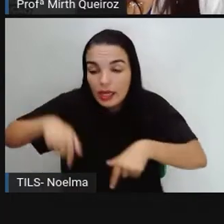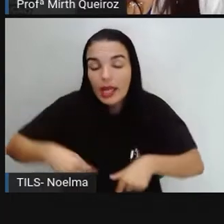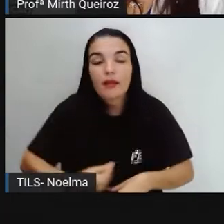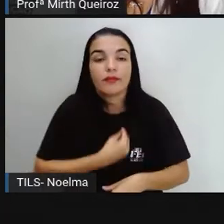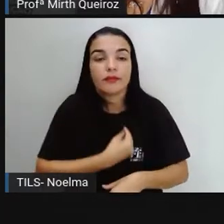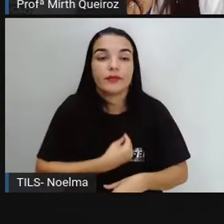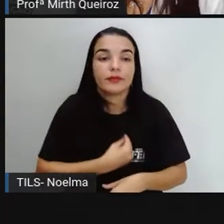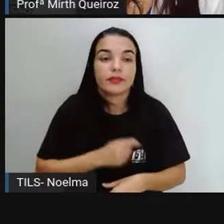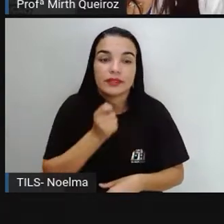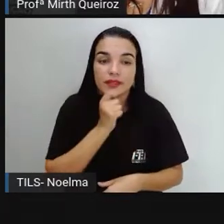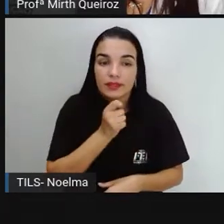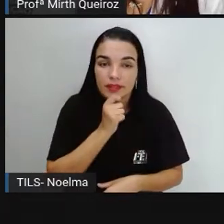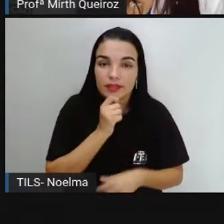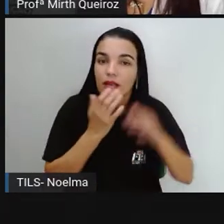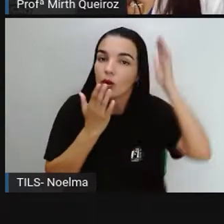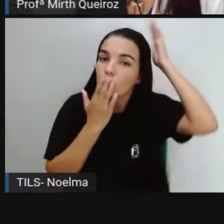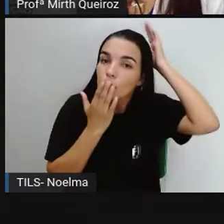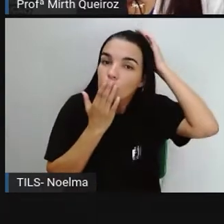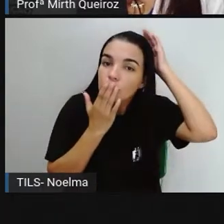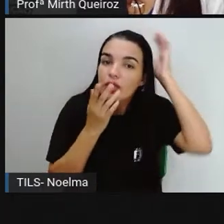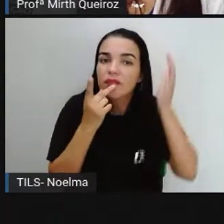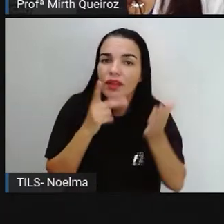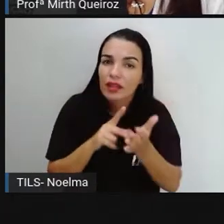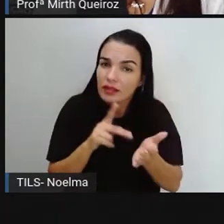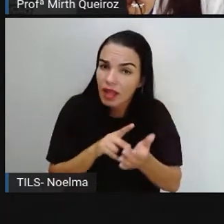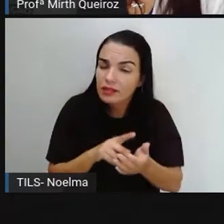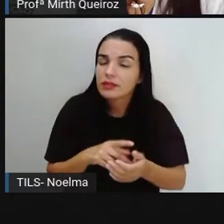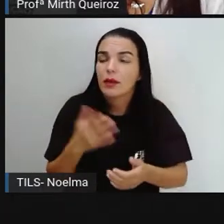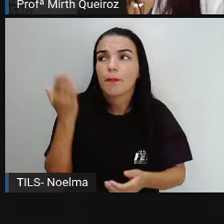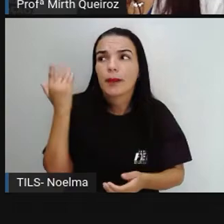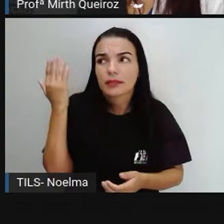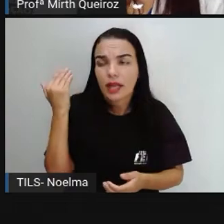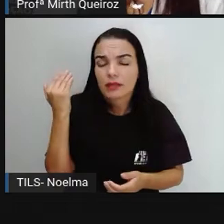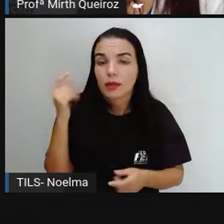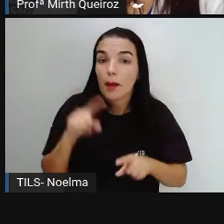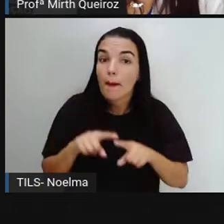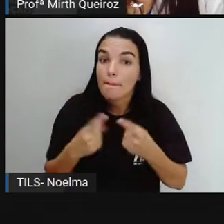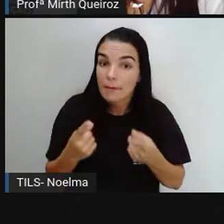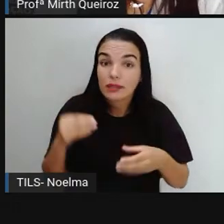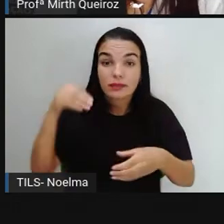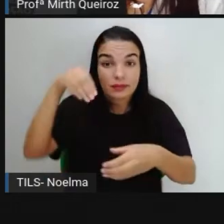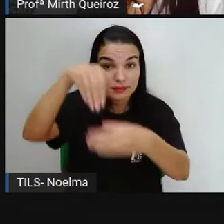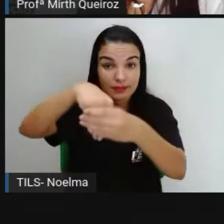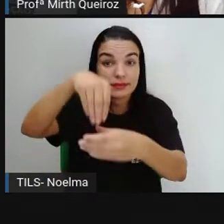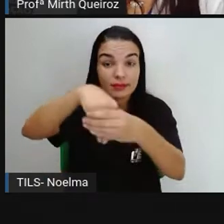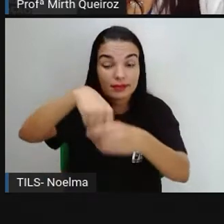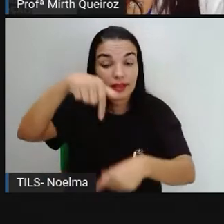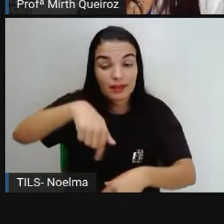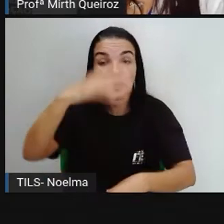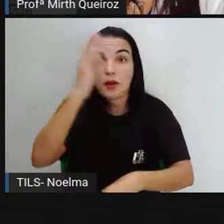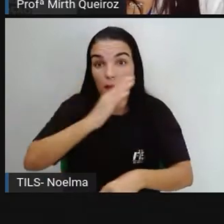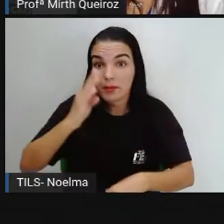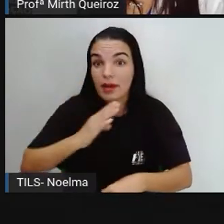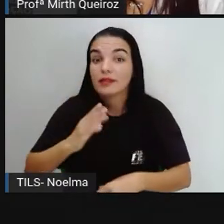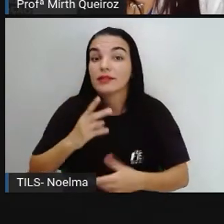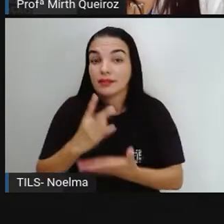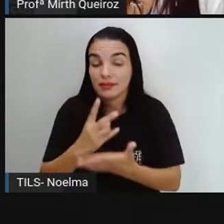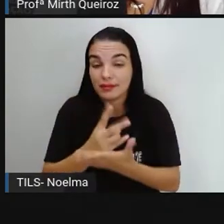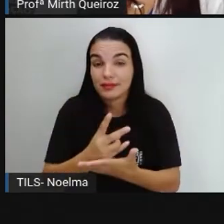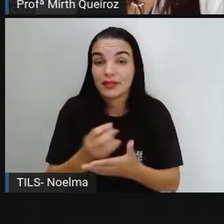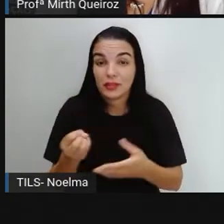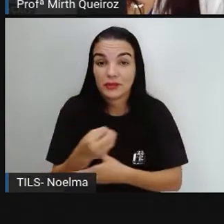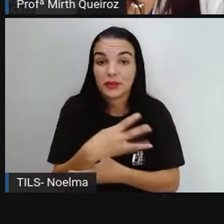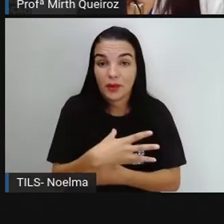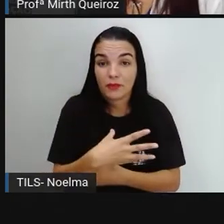Os índios, é verdade, estão encravados no nosso passado, mas integram no Brasil moderno também. E não é possível a